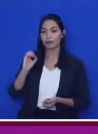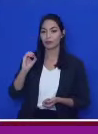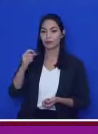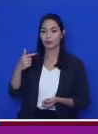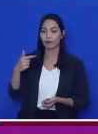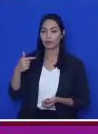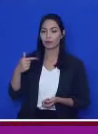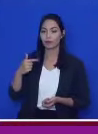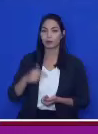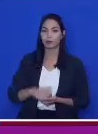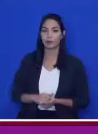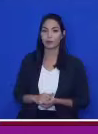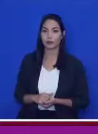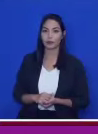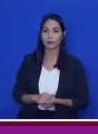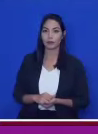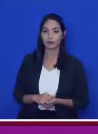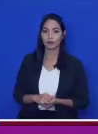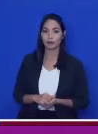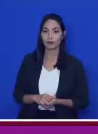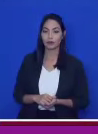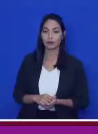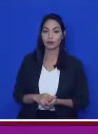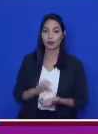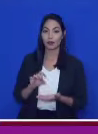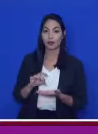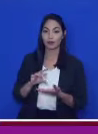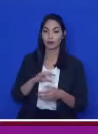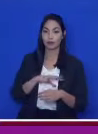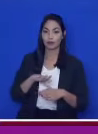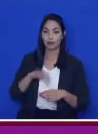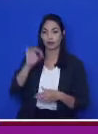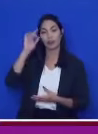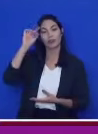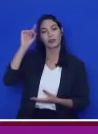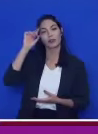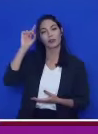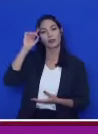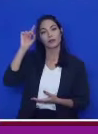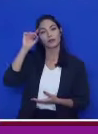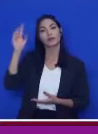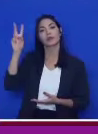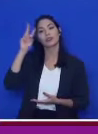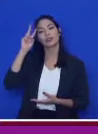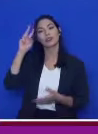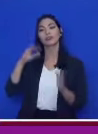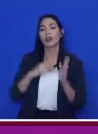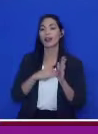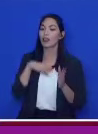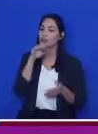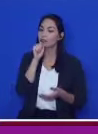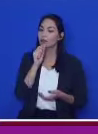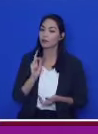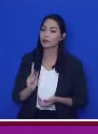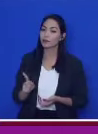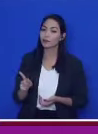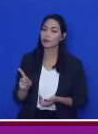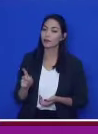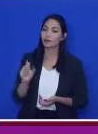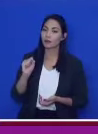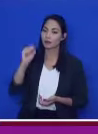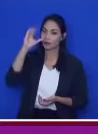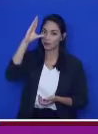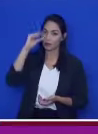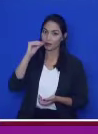07, preta 07. Loto Fácil com sorteios diários de segunda a sábado, sempre a partir das 8 da